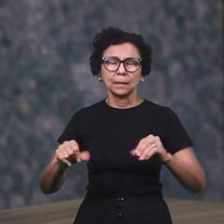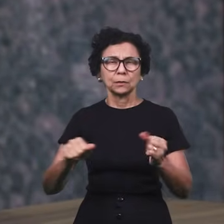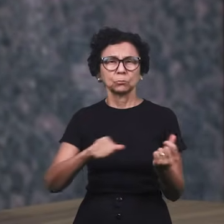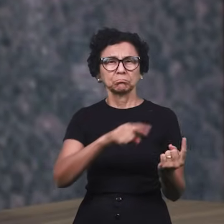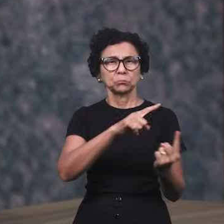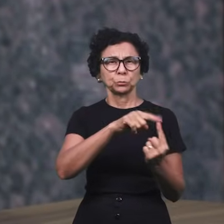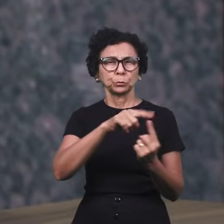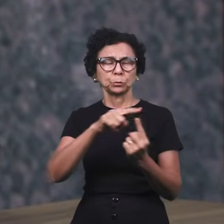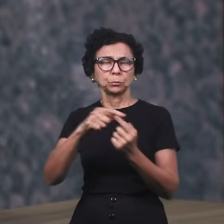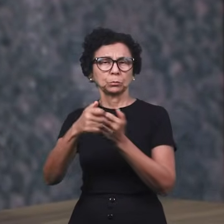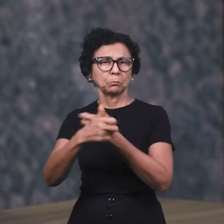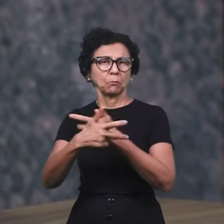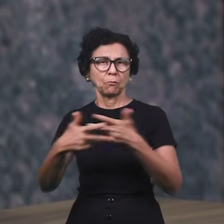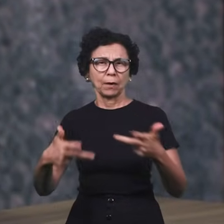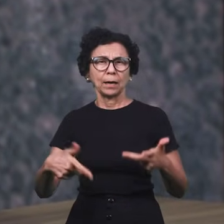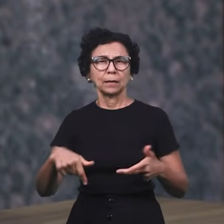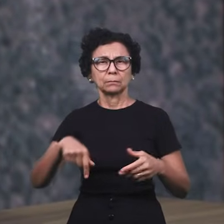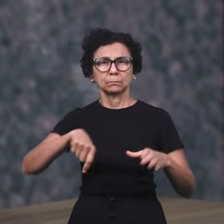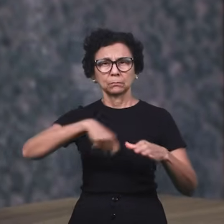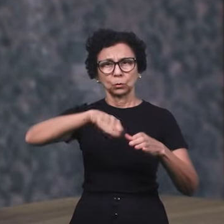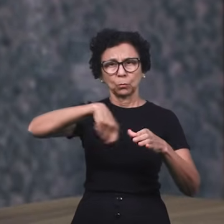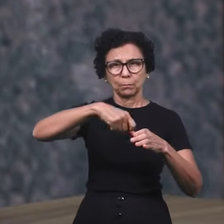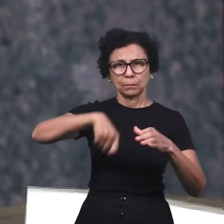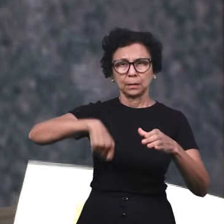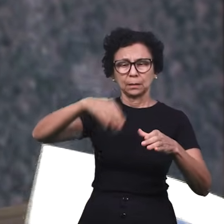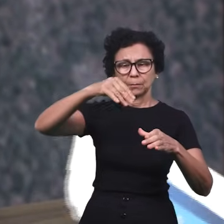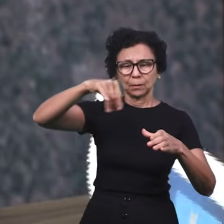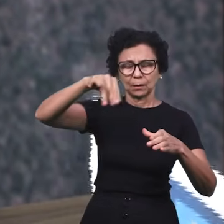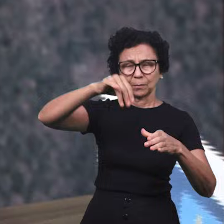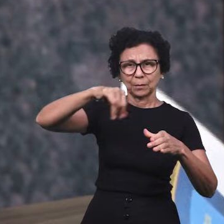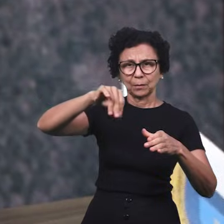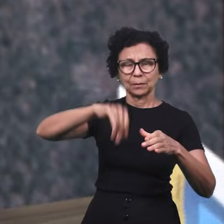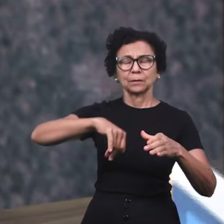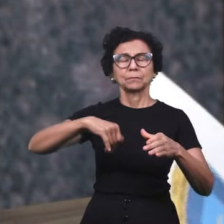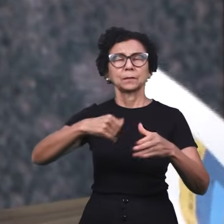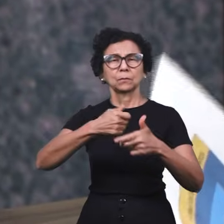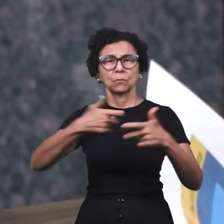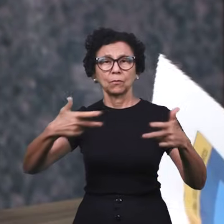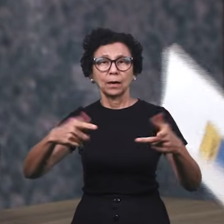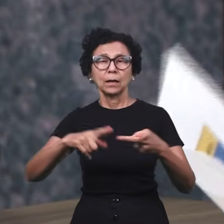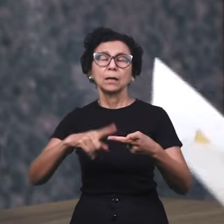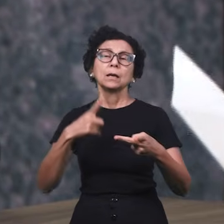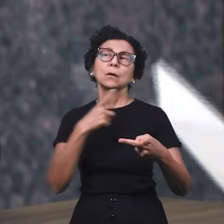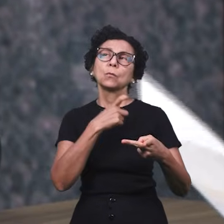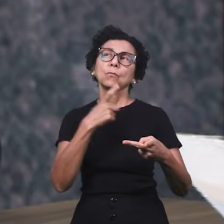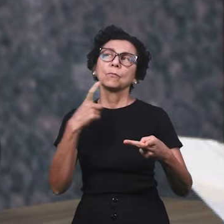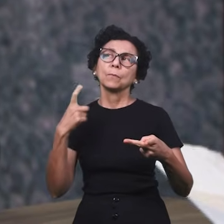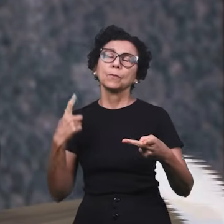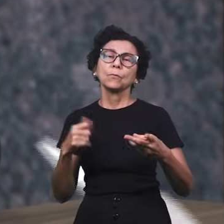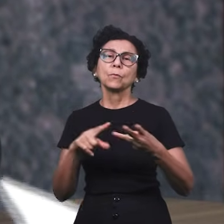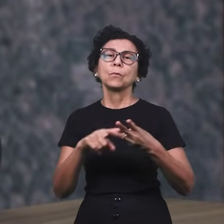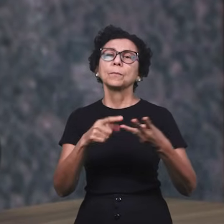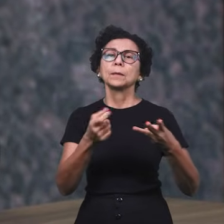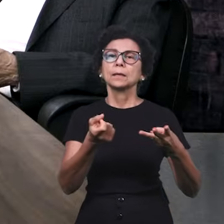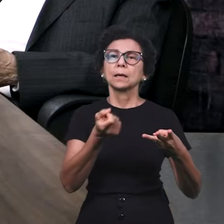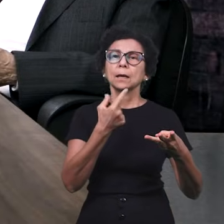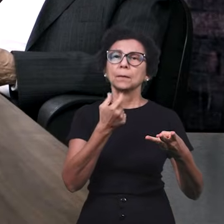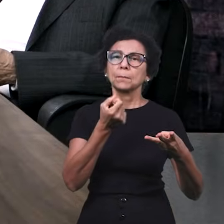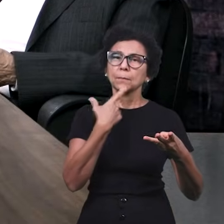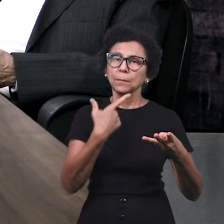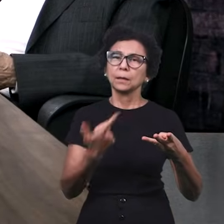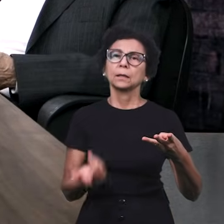tecidos, perfumes, resinas, enfim, uma vasta gama de produtos que vinham do Oriente e que passavam por pontos do mar